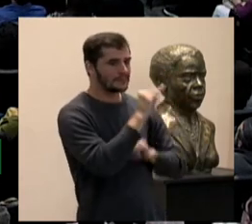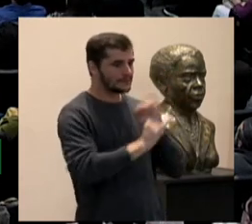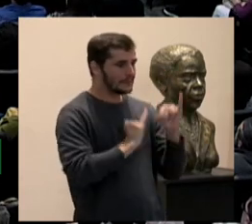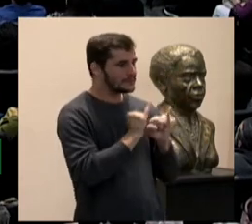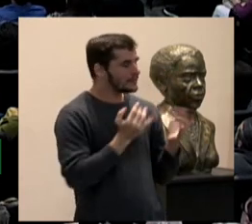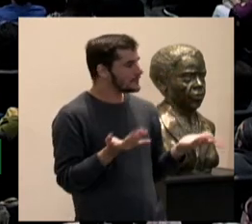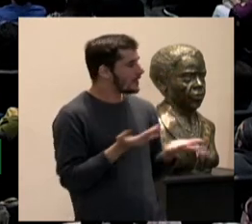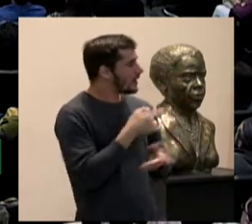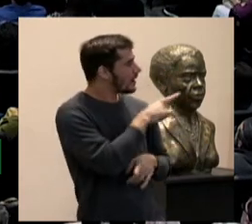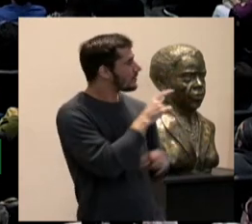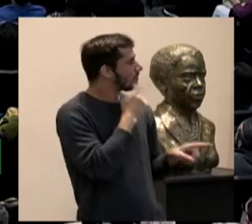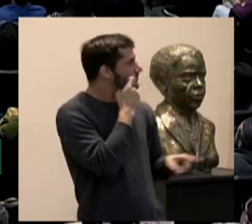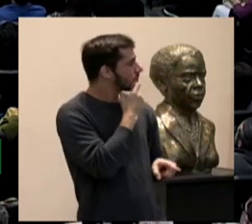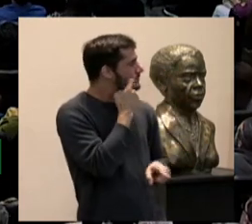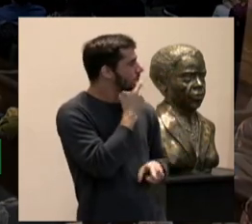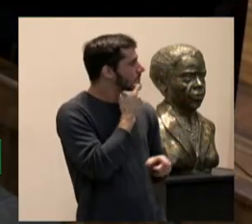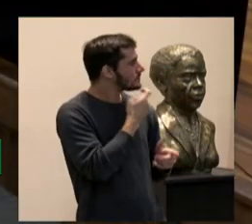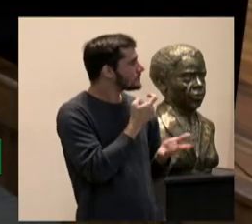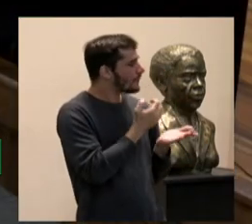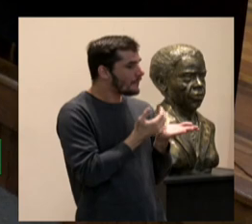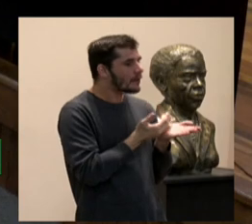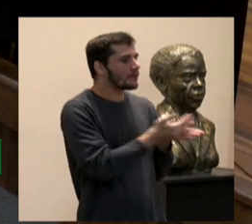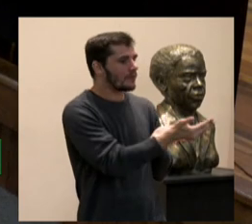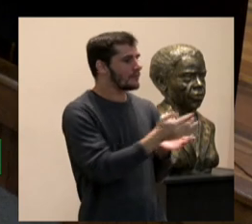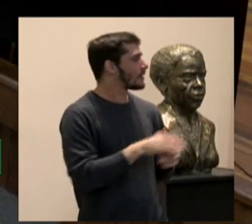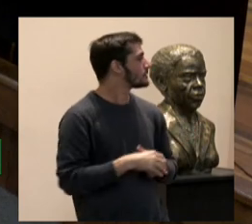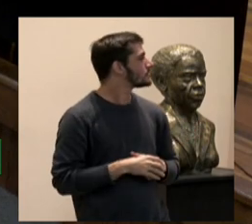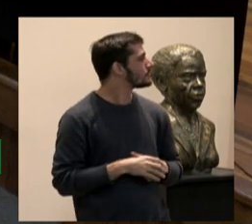você, Giovana? Pode ser?